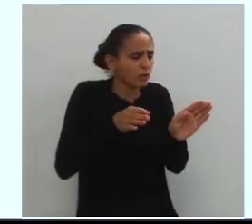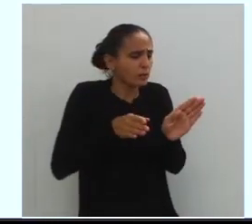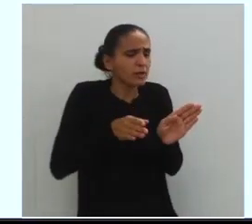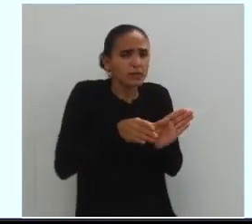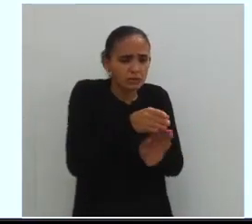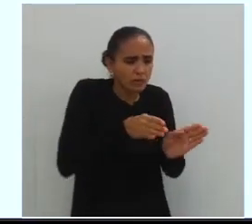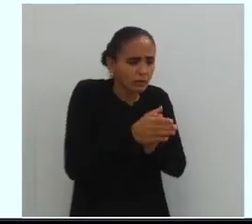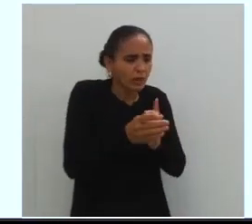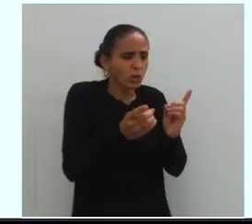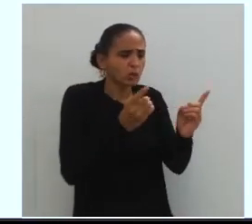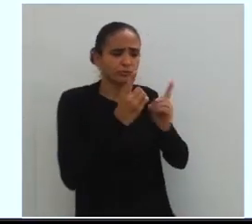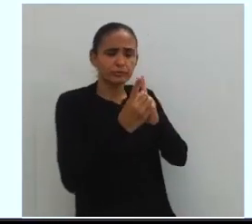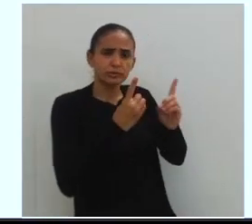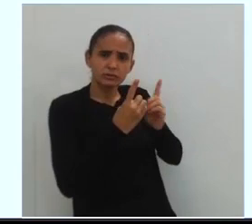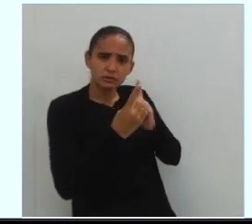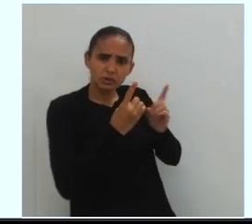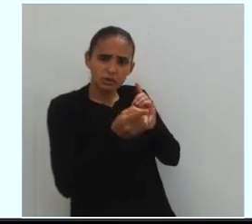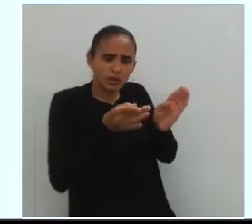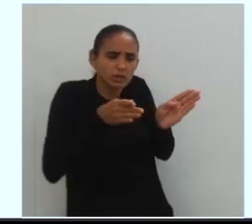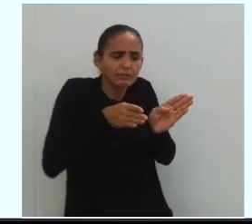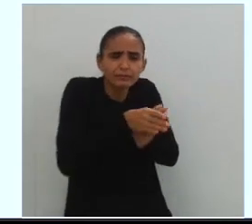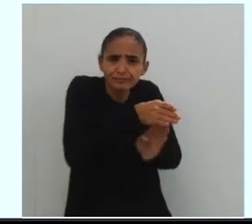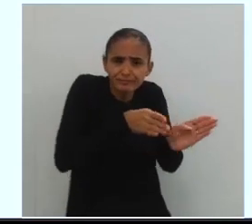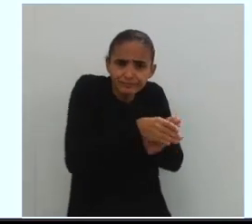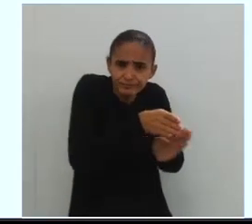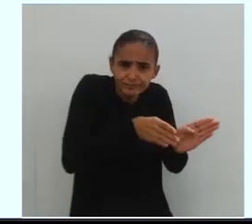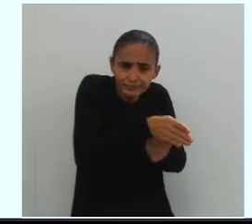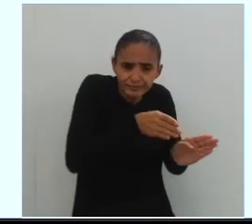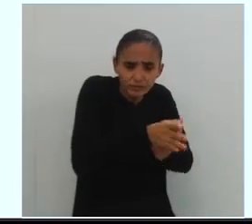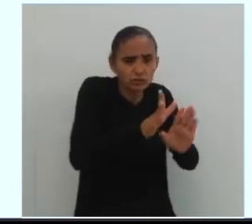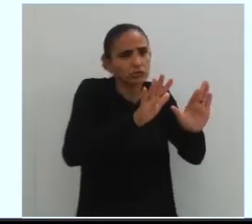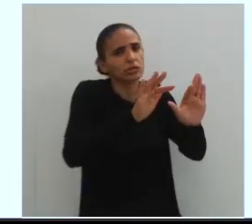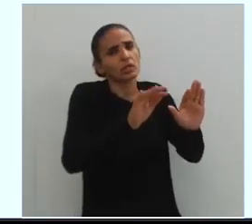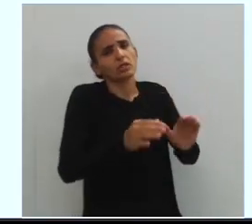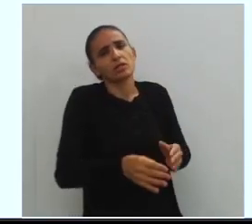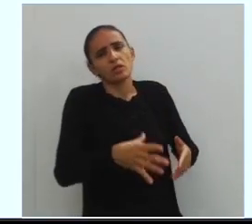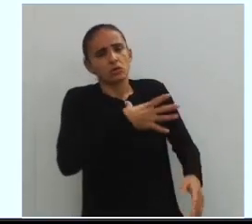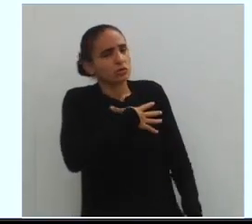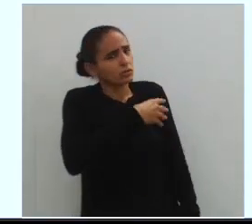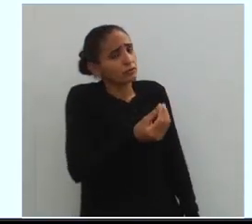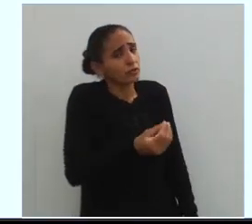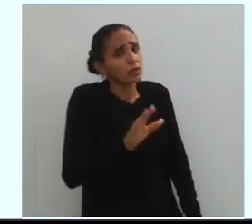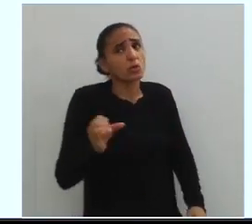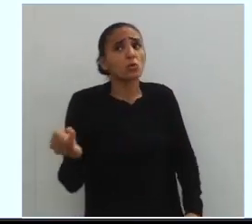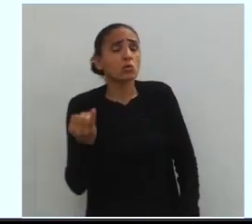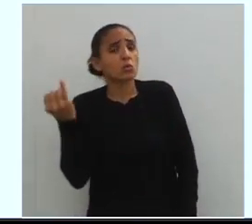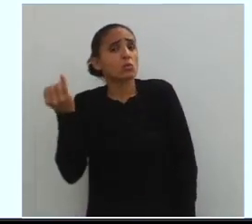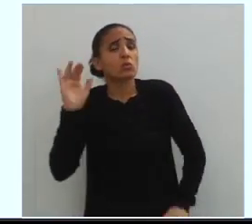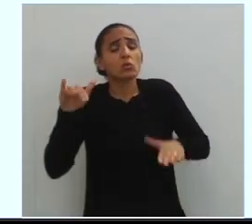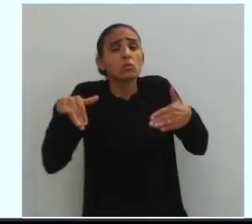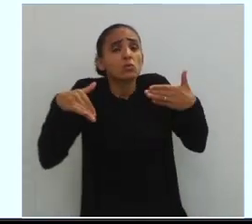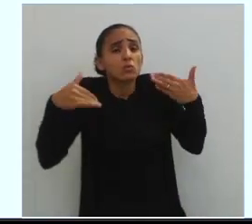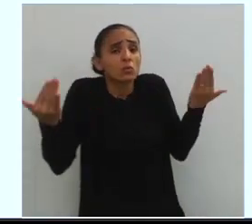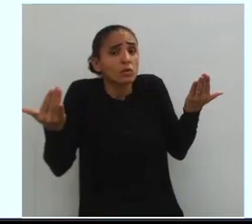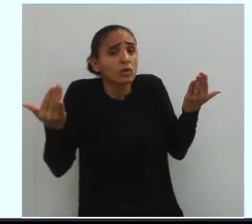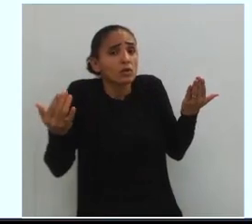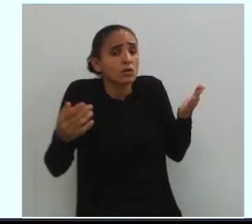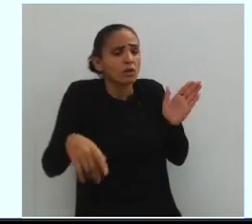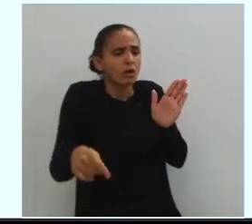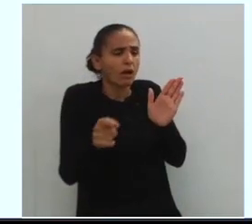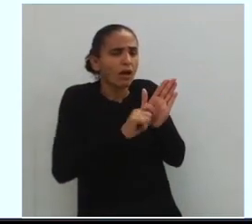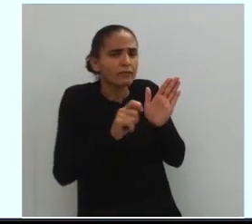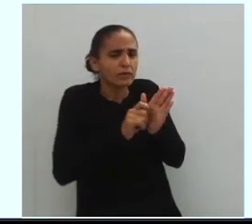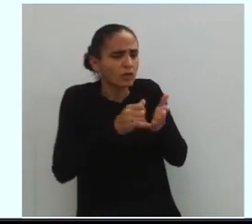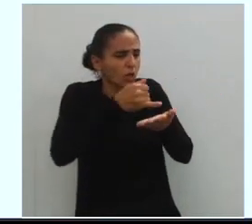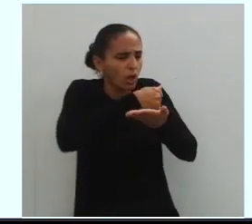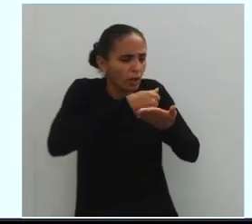conversa necessária, vá buscar uma ajuda. É importante você identificar qual é a droga que está sendo usada